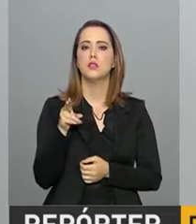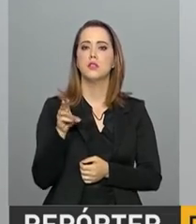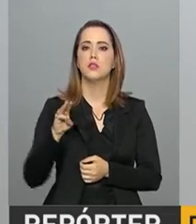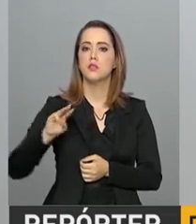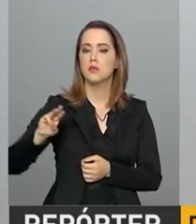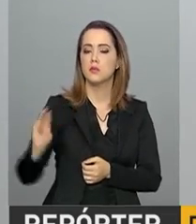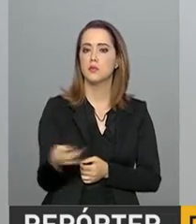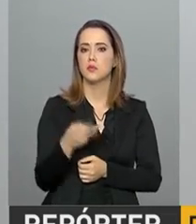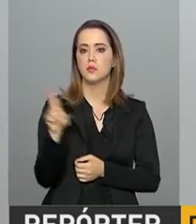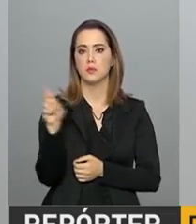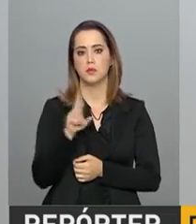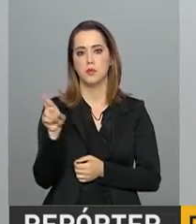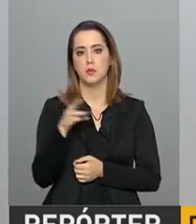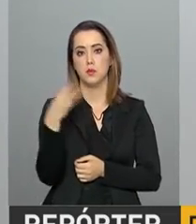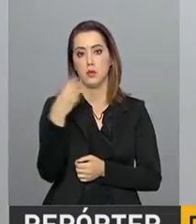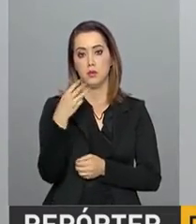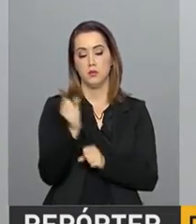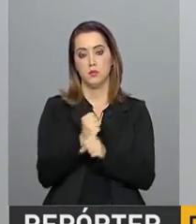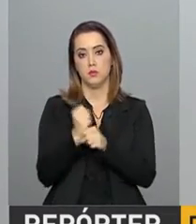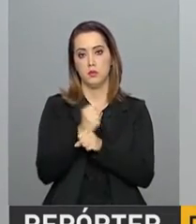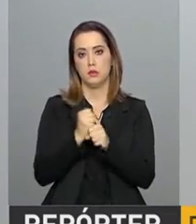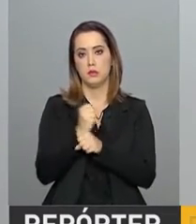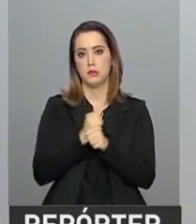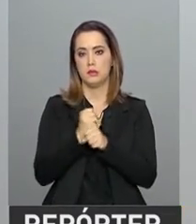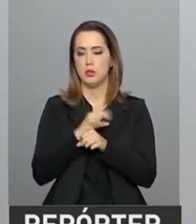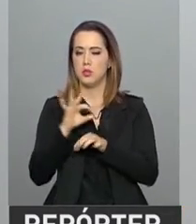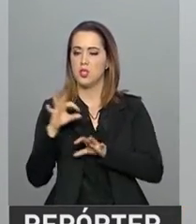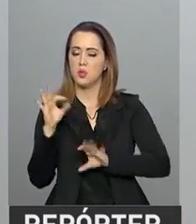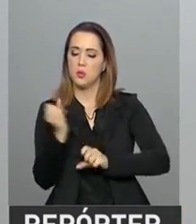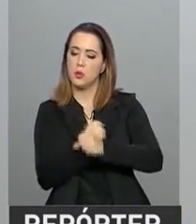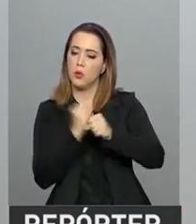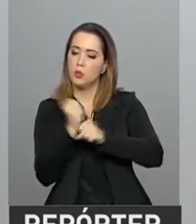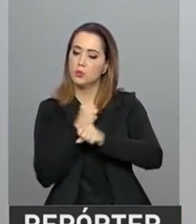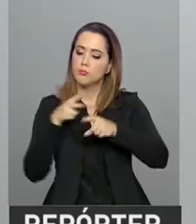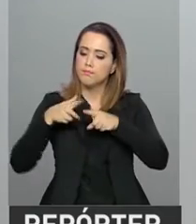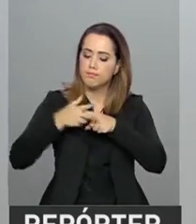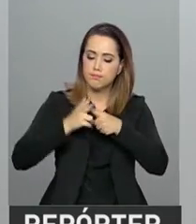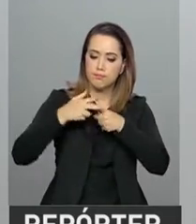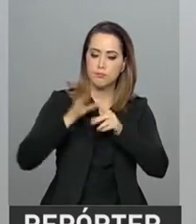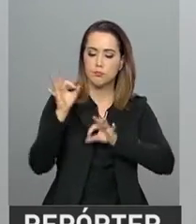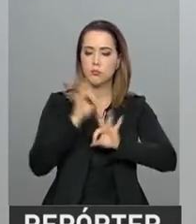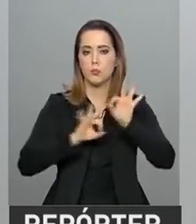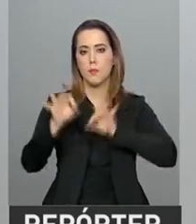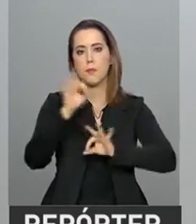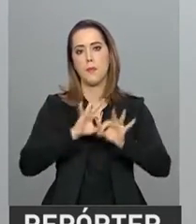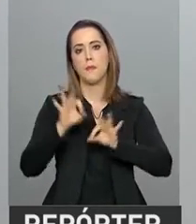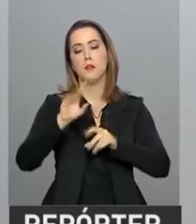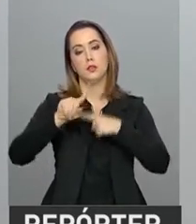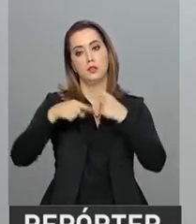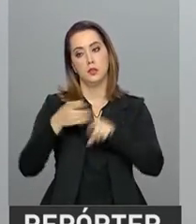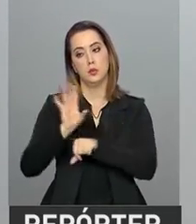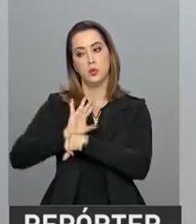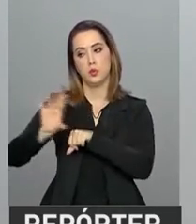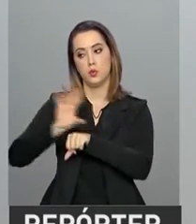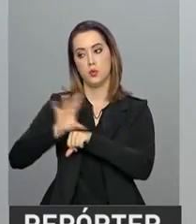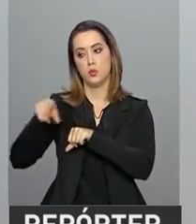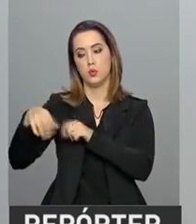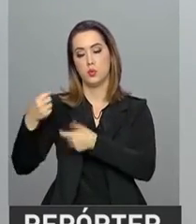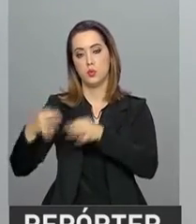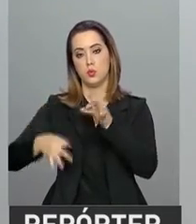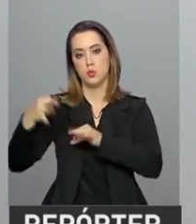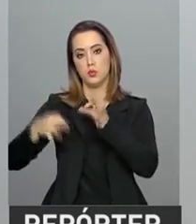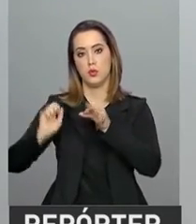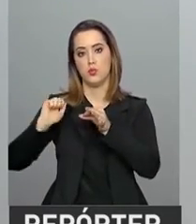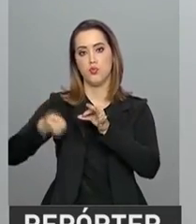reais para estruturar todo esse banco de dados subsidiários e qualificados nos estados que